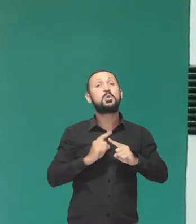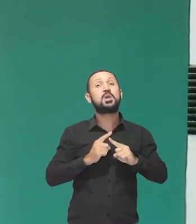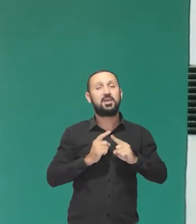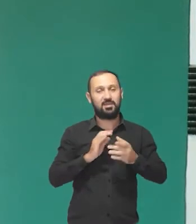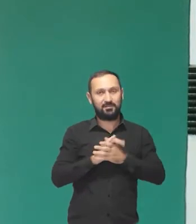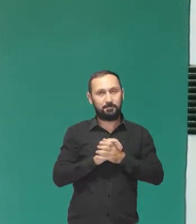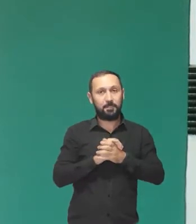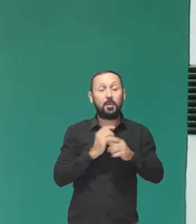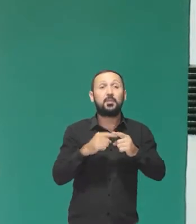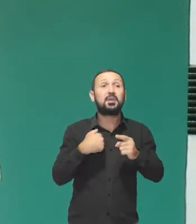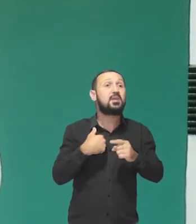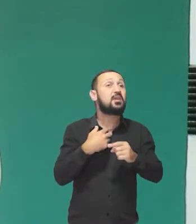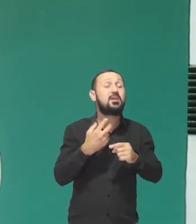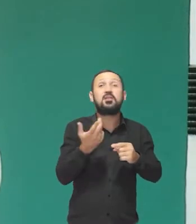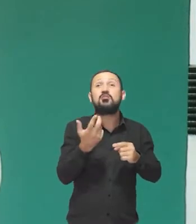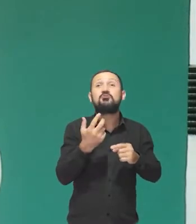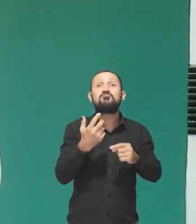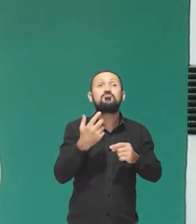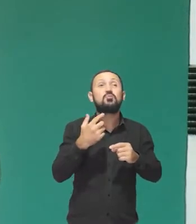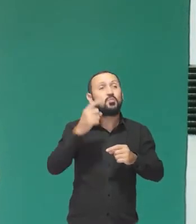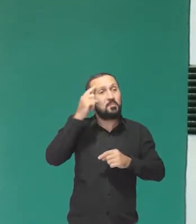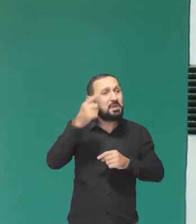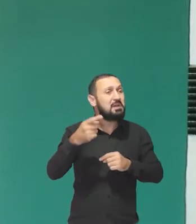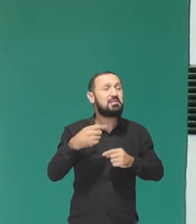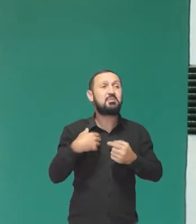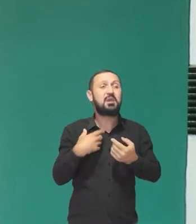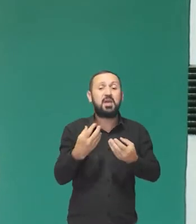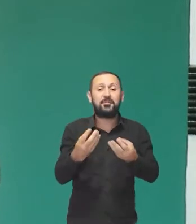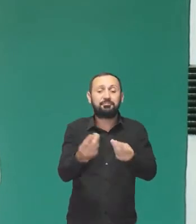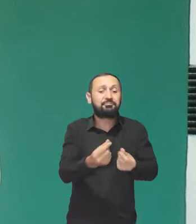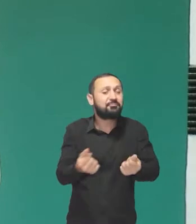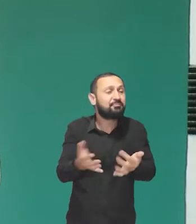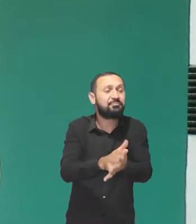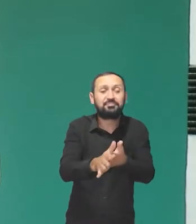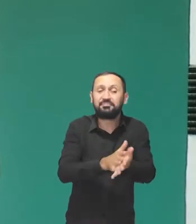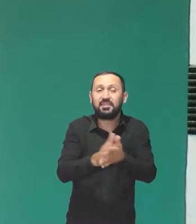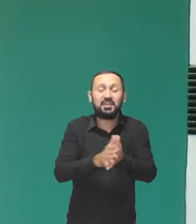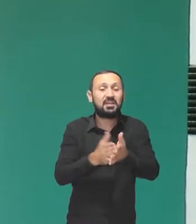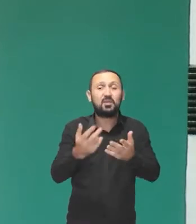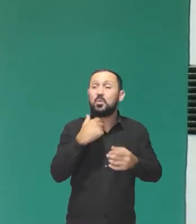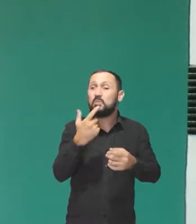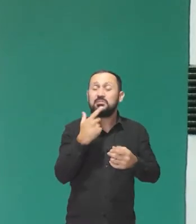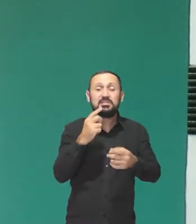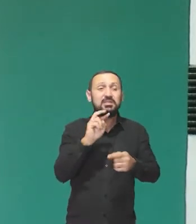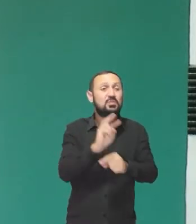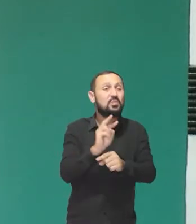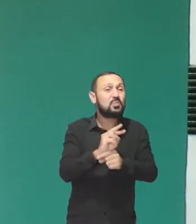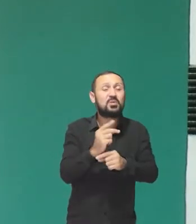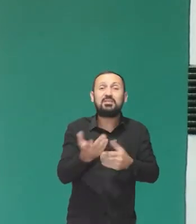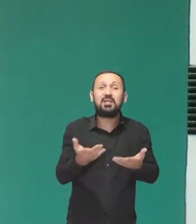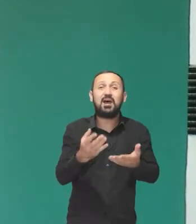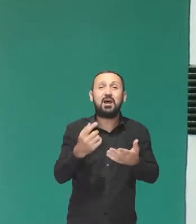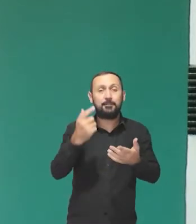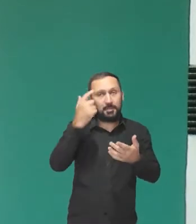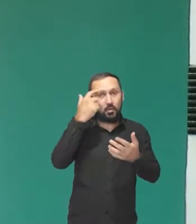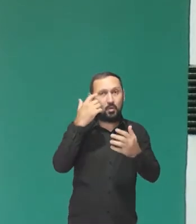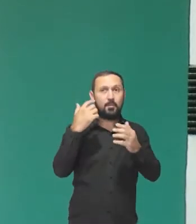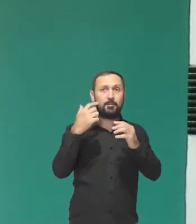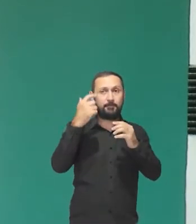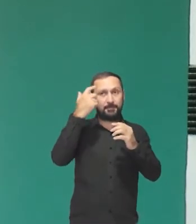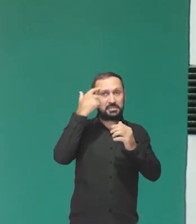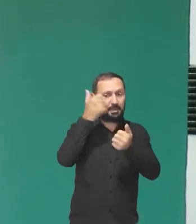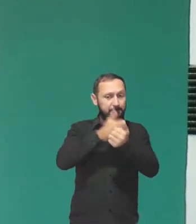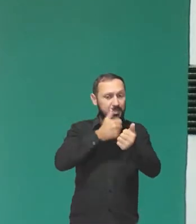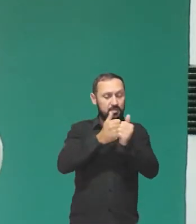Porque é algo que fugiu ao controle dele, uma situação que fugiu ao controle, tirou a rotina dele, a rotina mental,